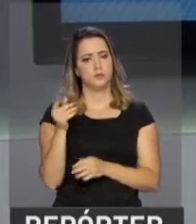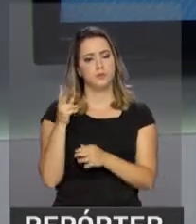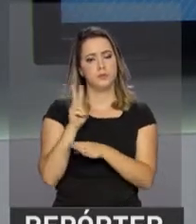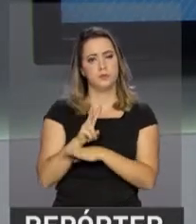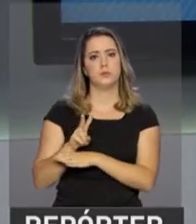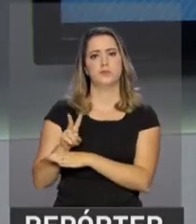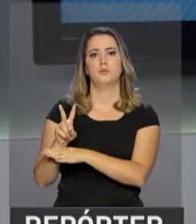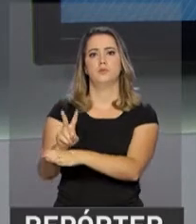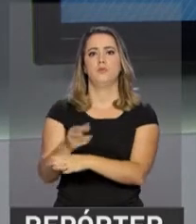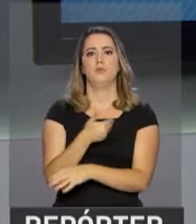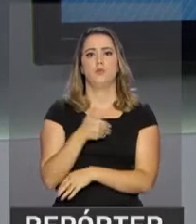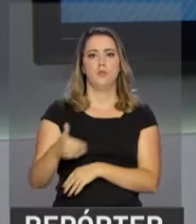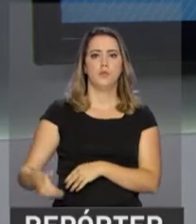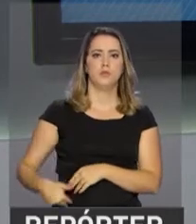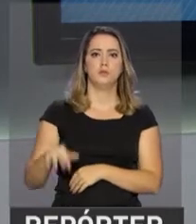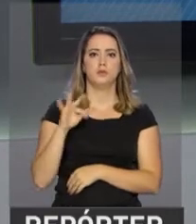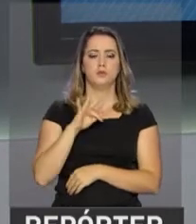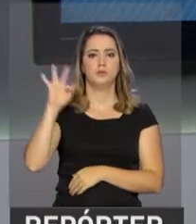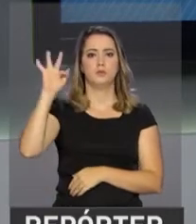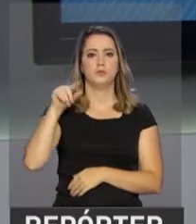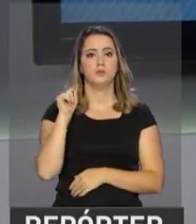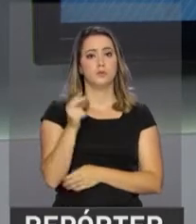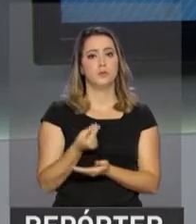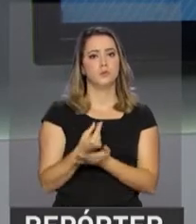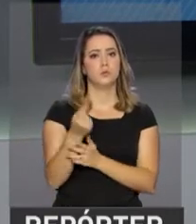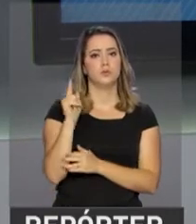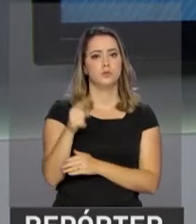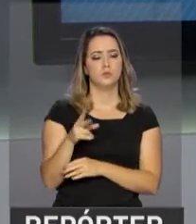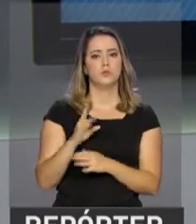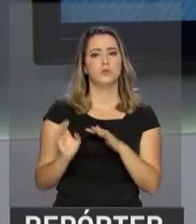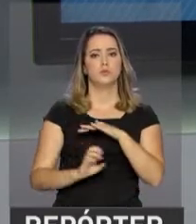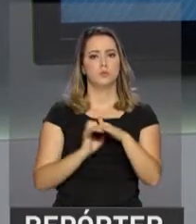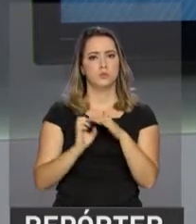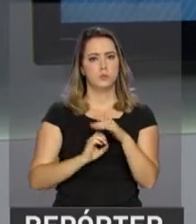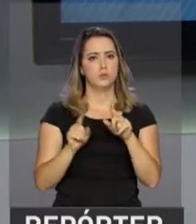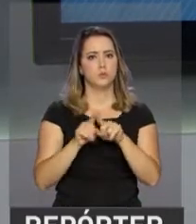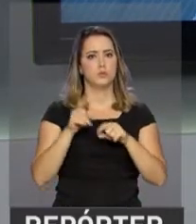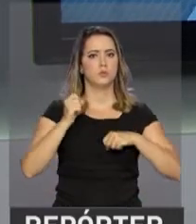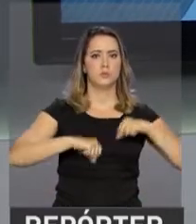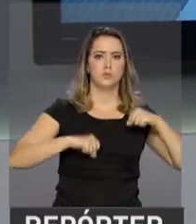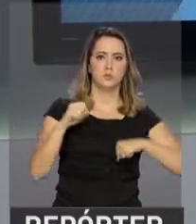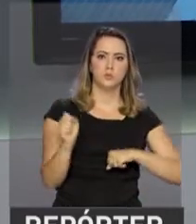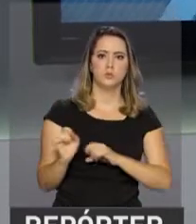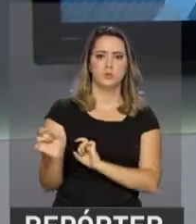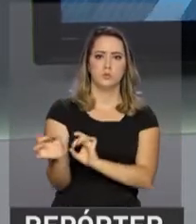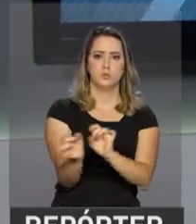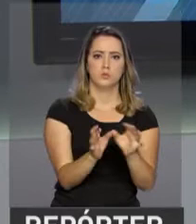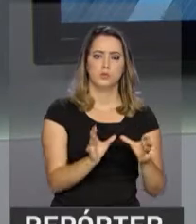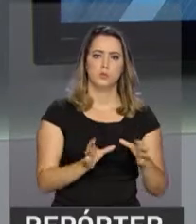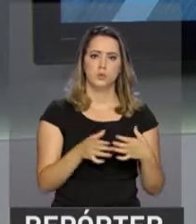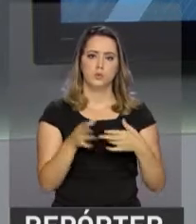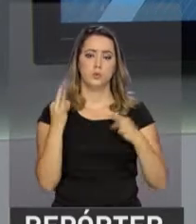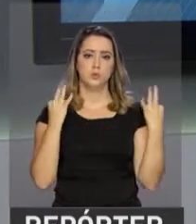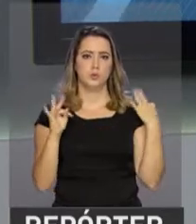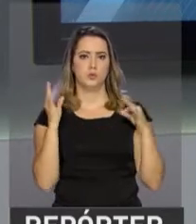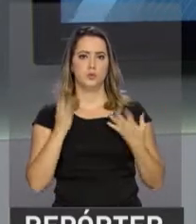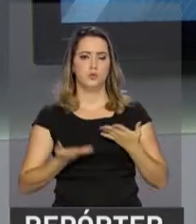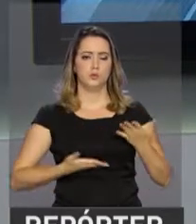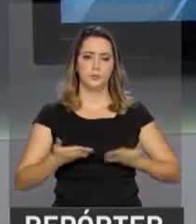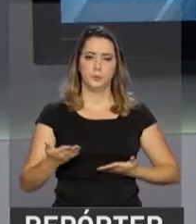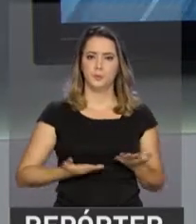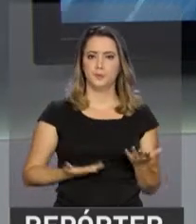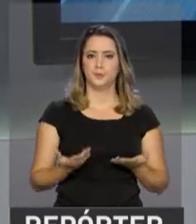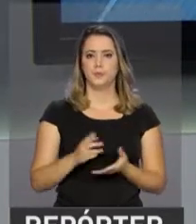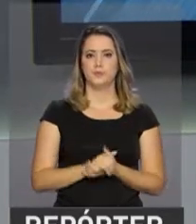financiamentos do governo federal os recursos são para empreendimentos na indústria no comércio e nos setores de turismo e de